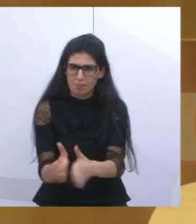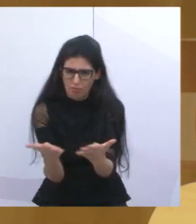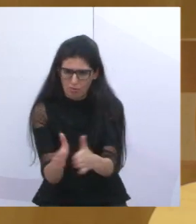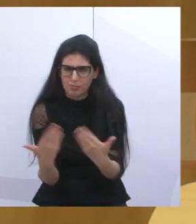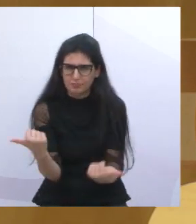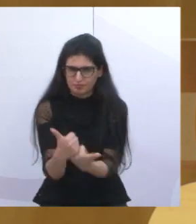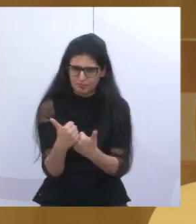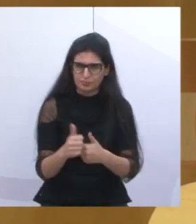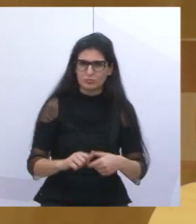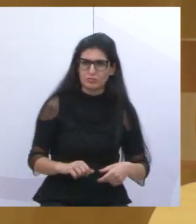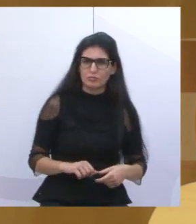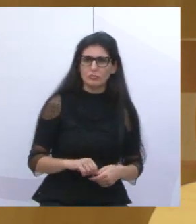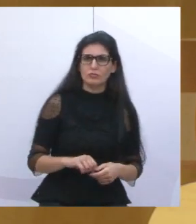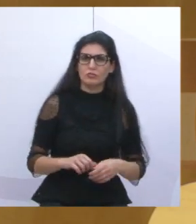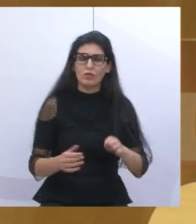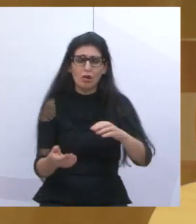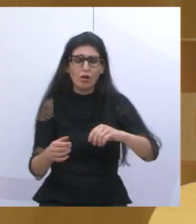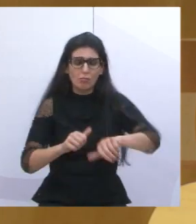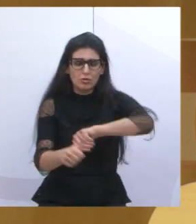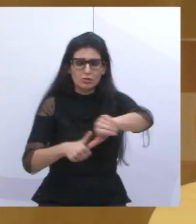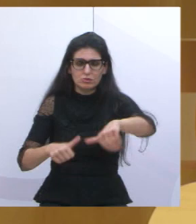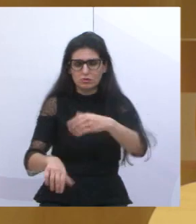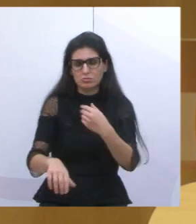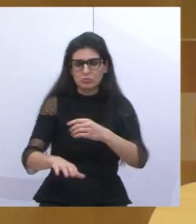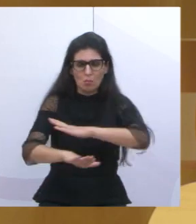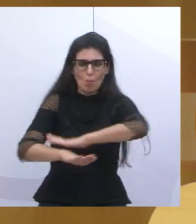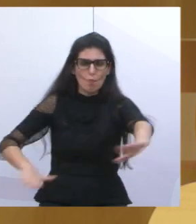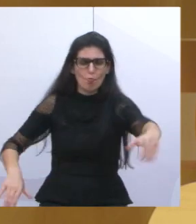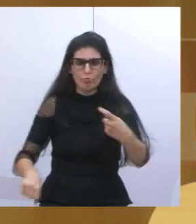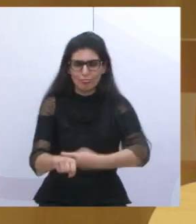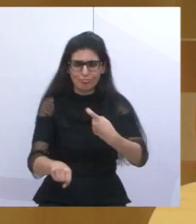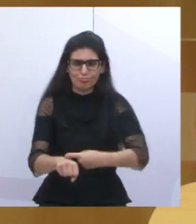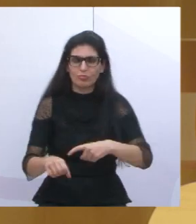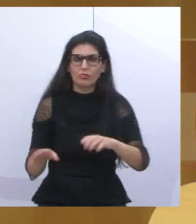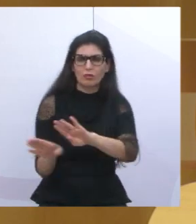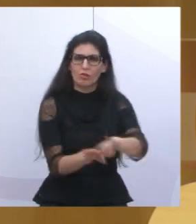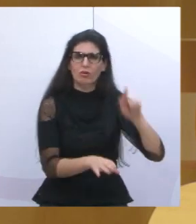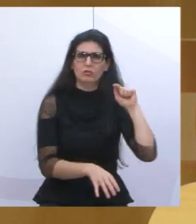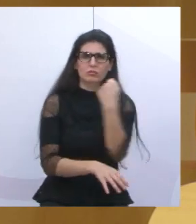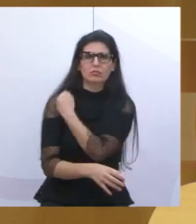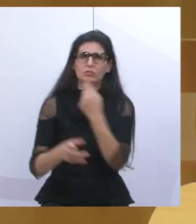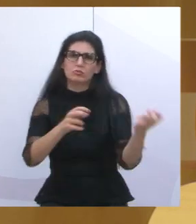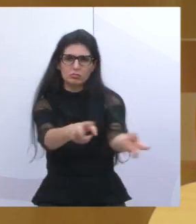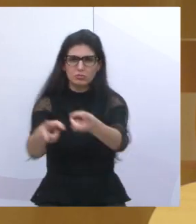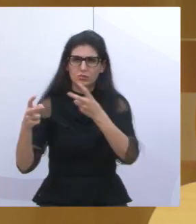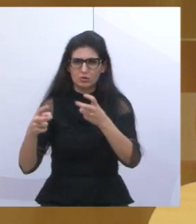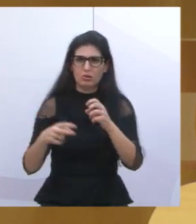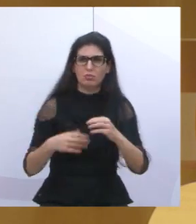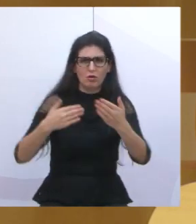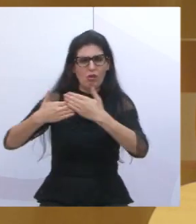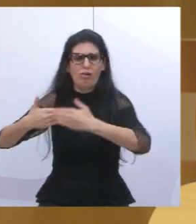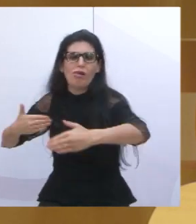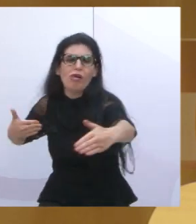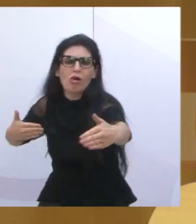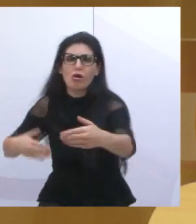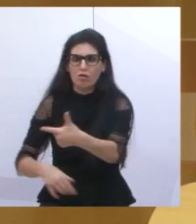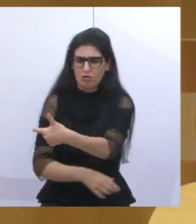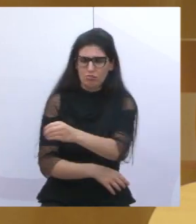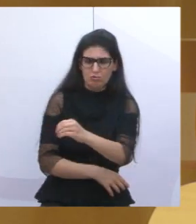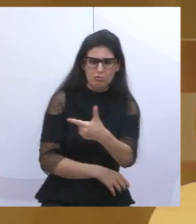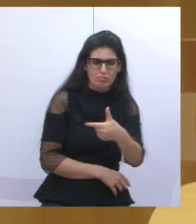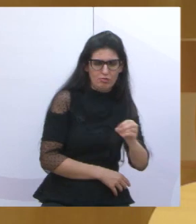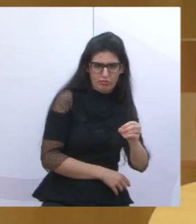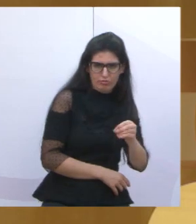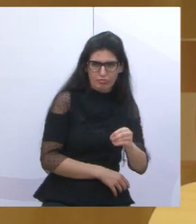entender a demanda existente. A gente vê que no orçamento que vai vir em 2020, não